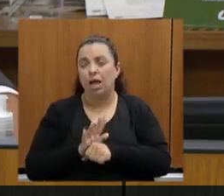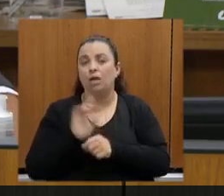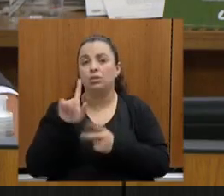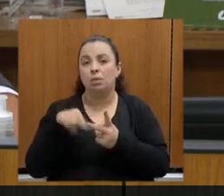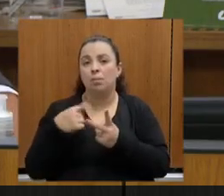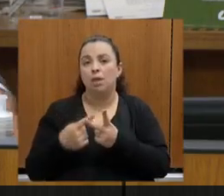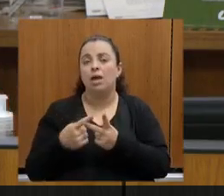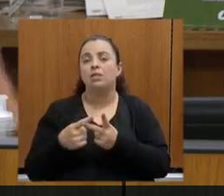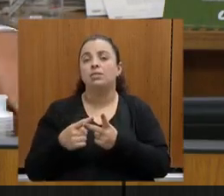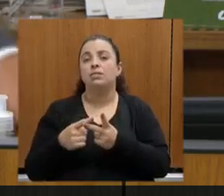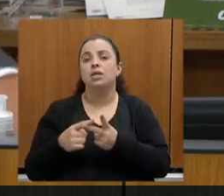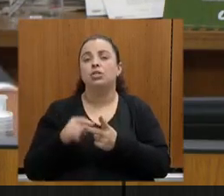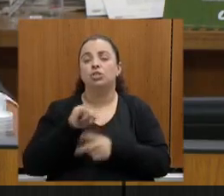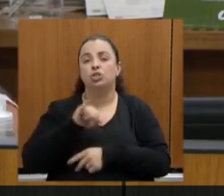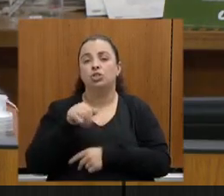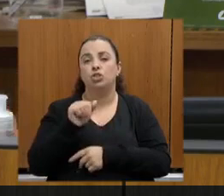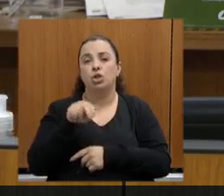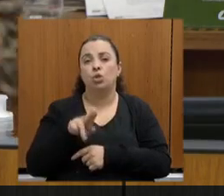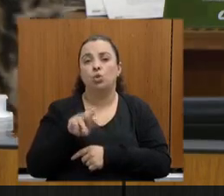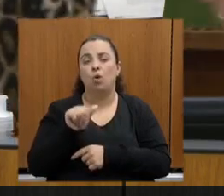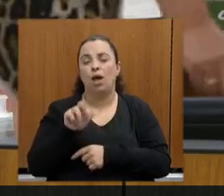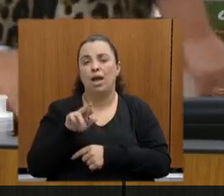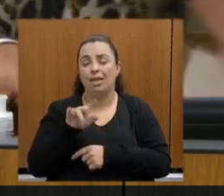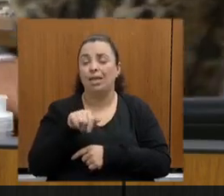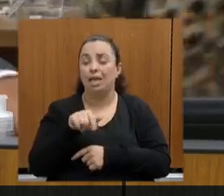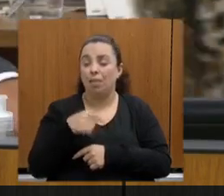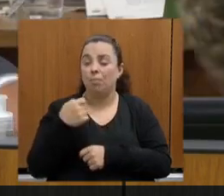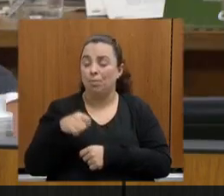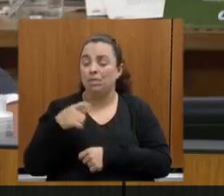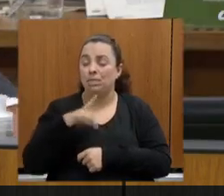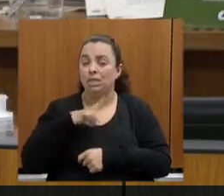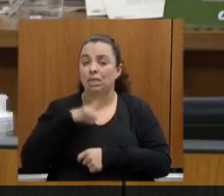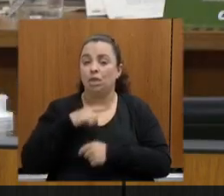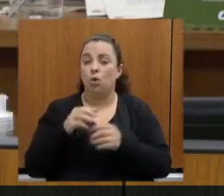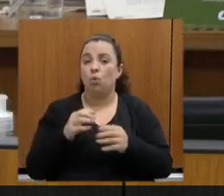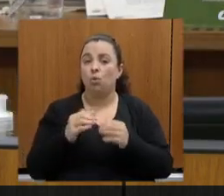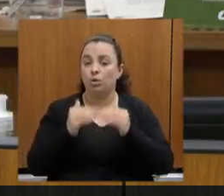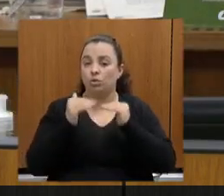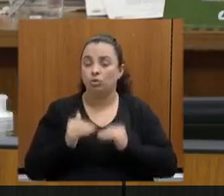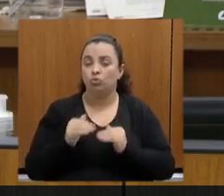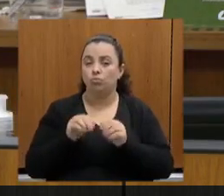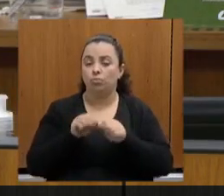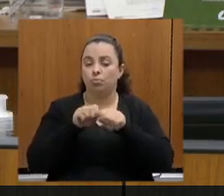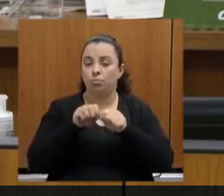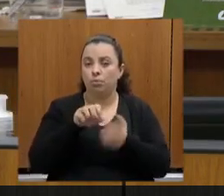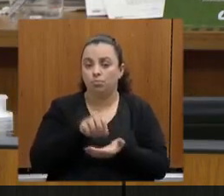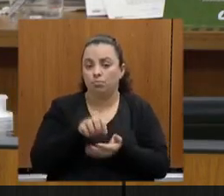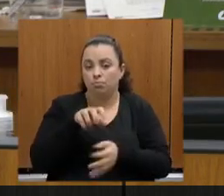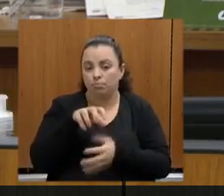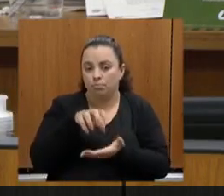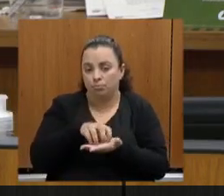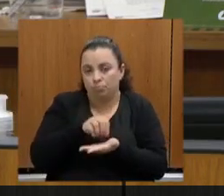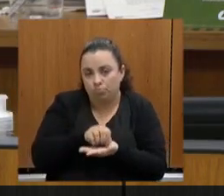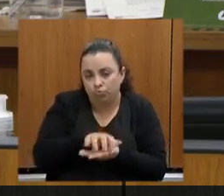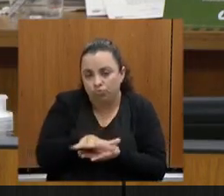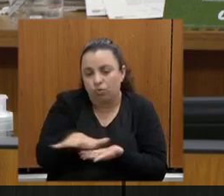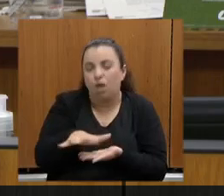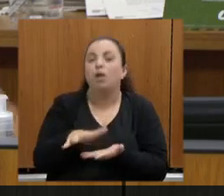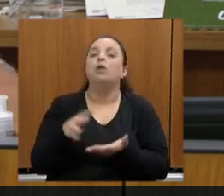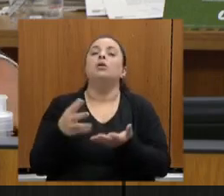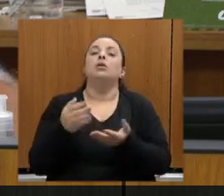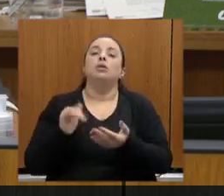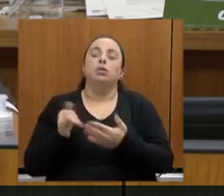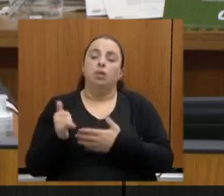de Januária que está um vácuo muito grande então para concluir e agradecer a vossa leza